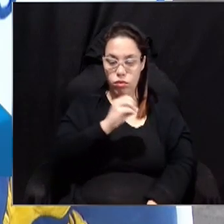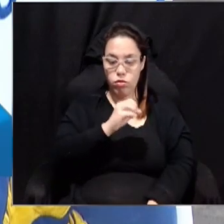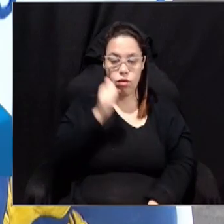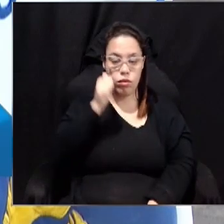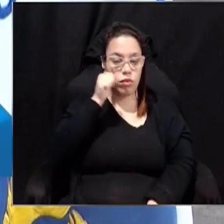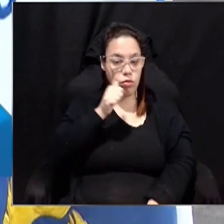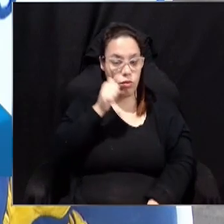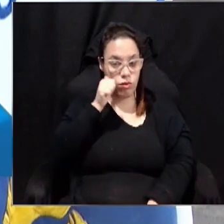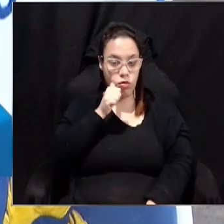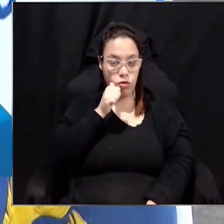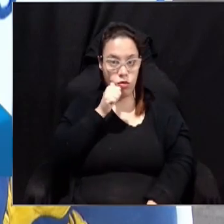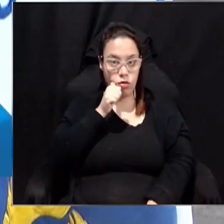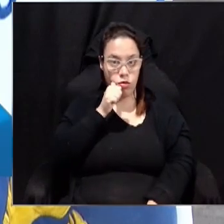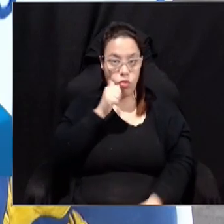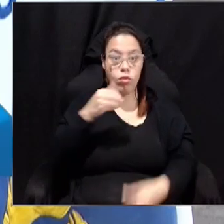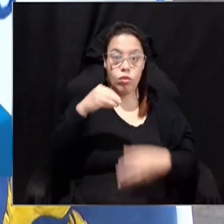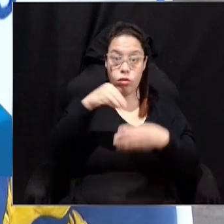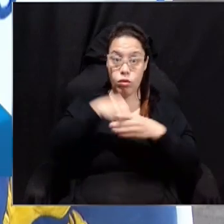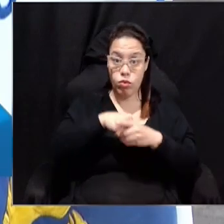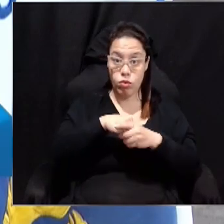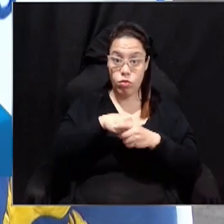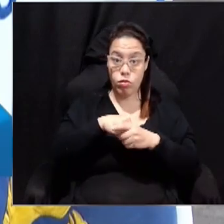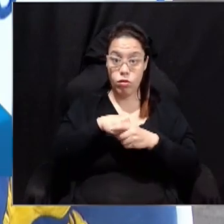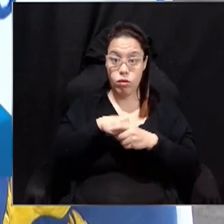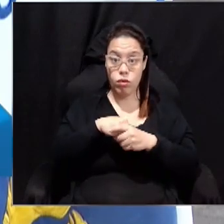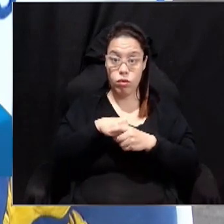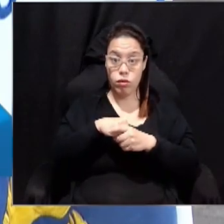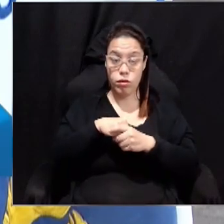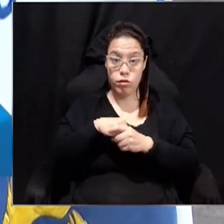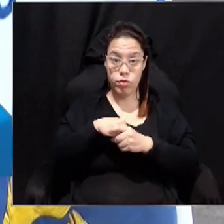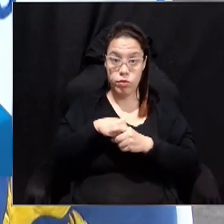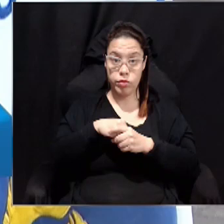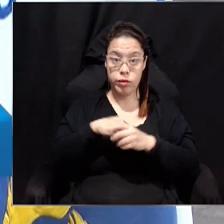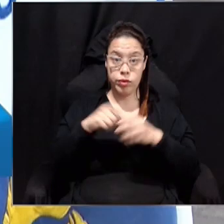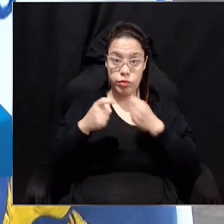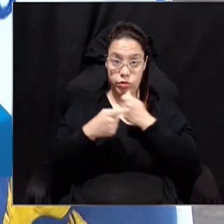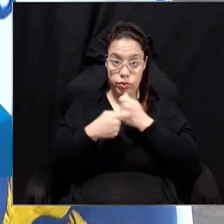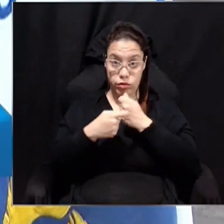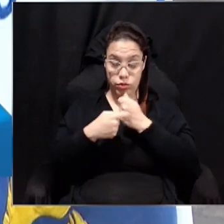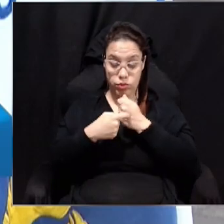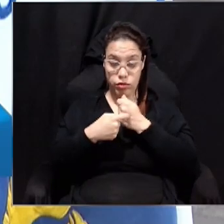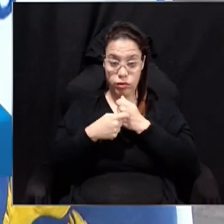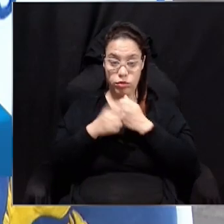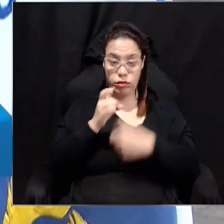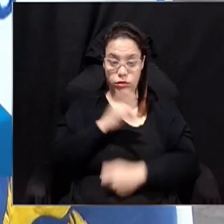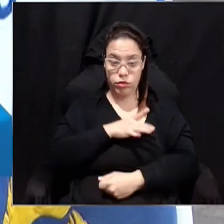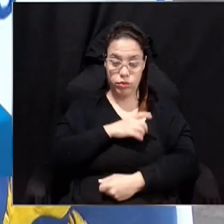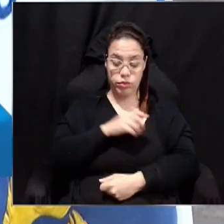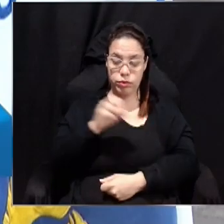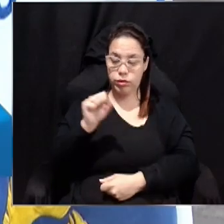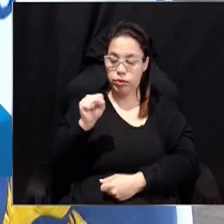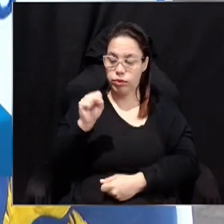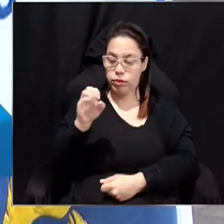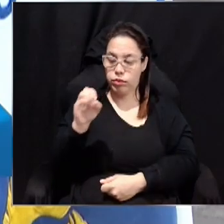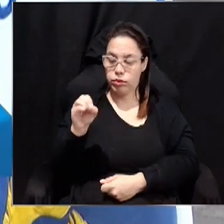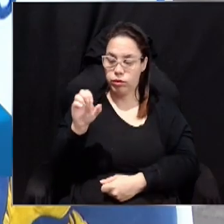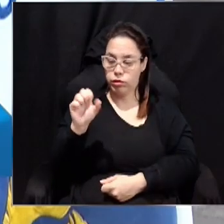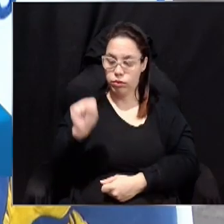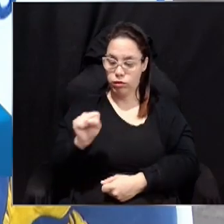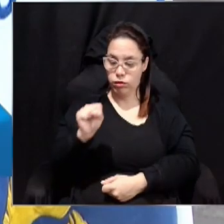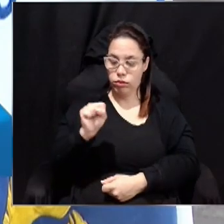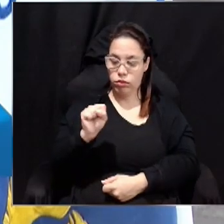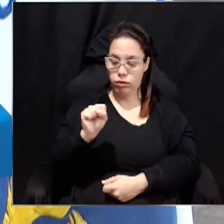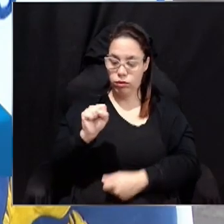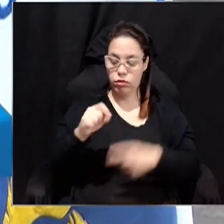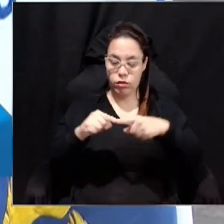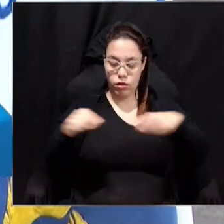Foi incrementado com o botão do pânico, do SOS, foi incrementado com a Sala Lilás.